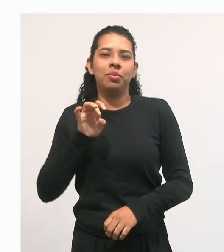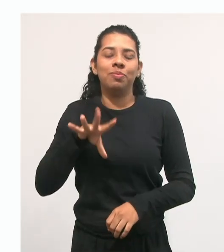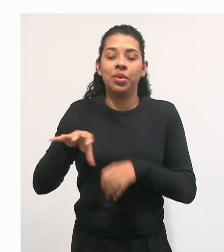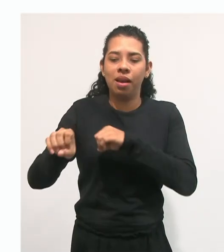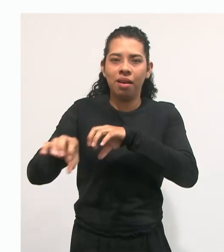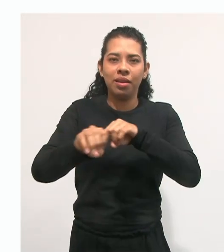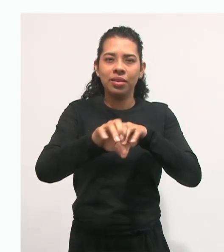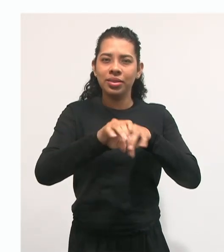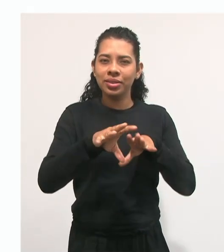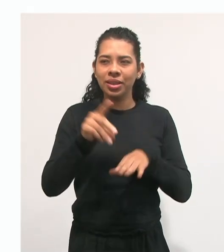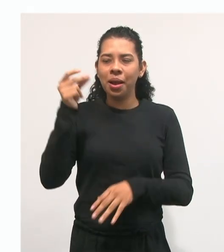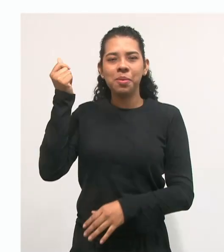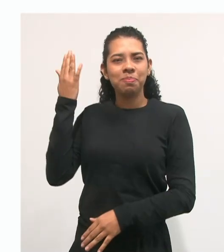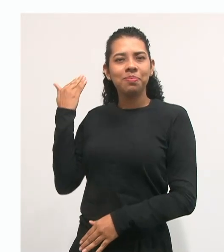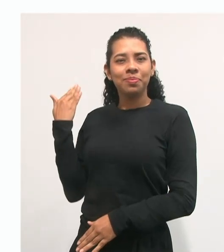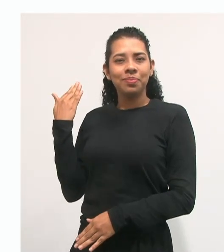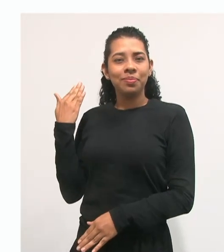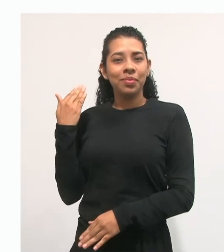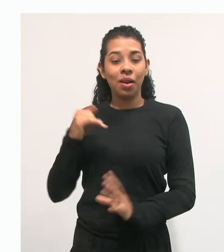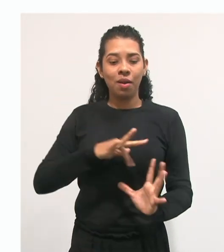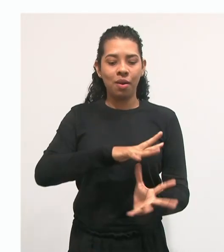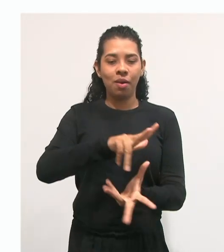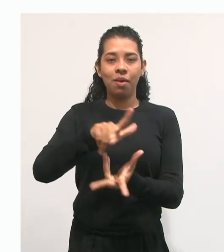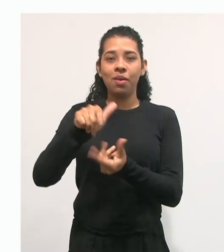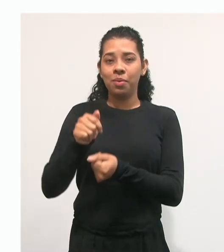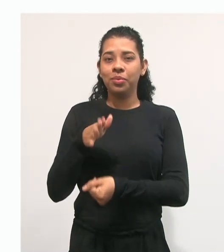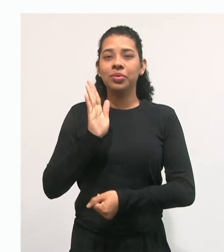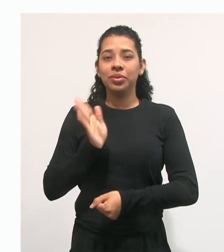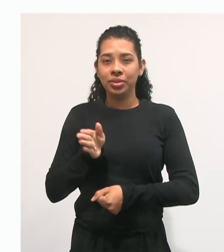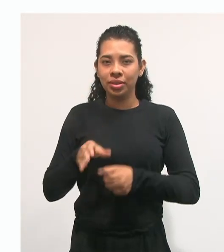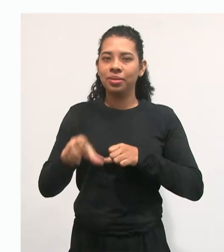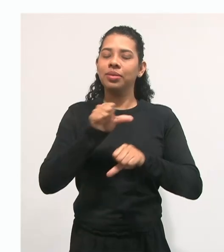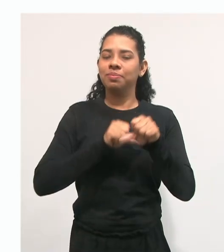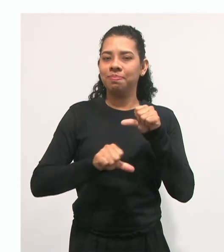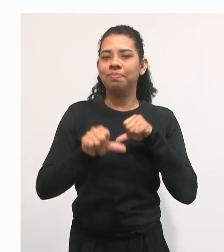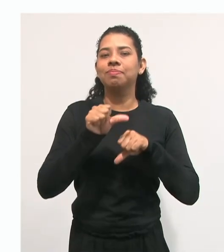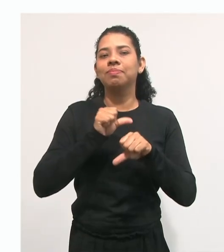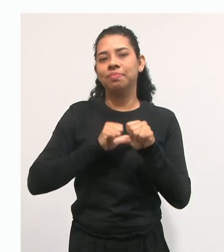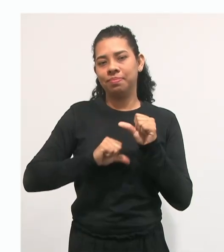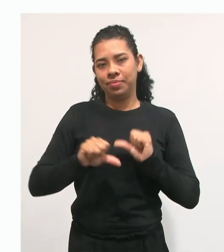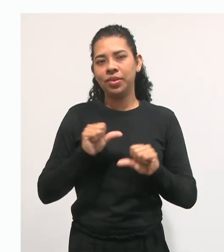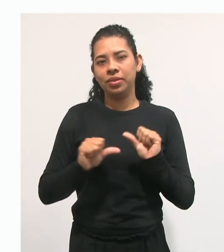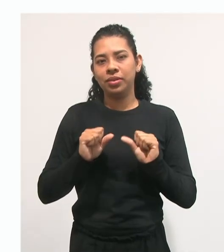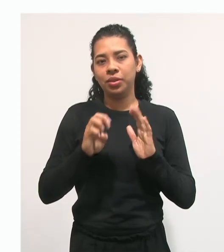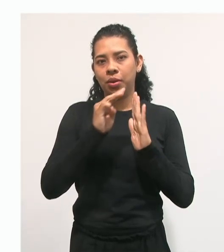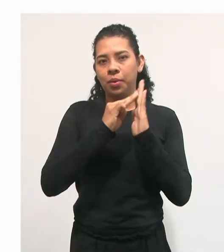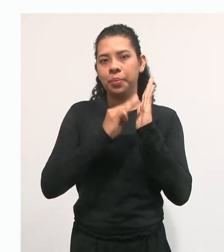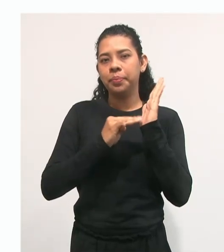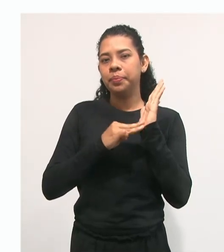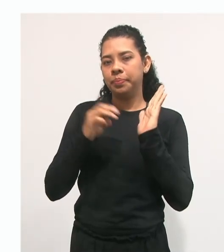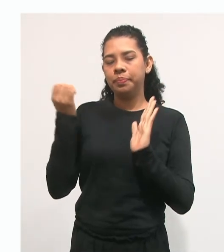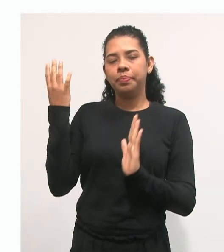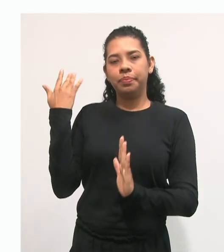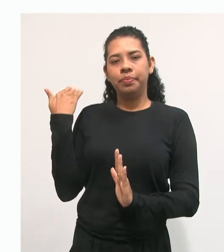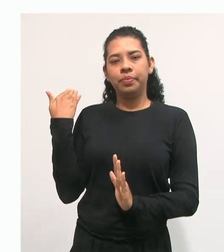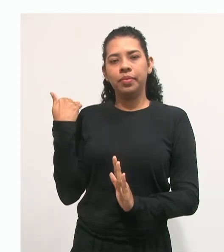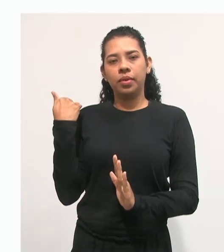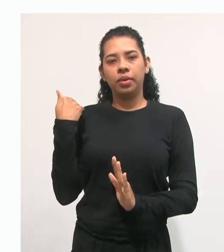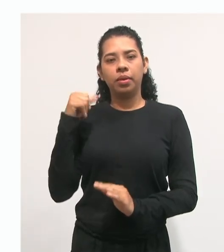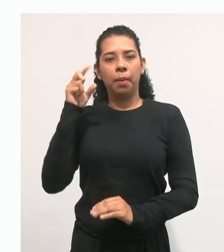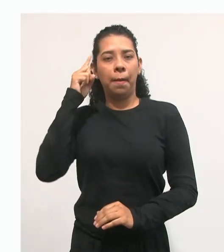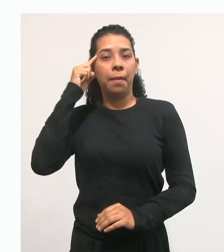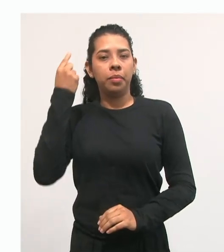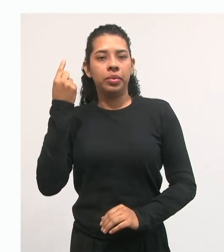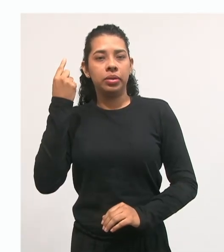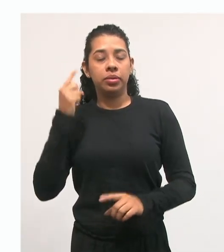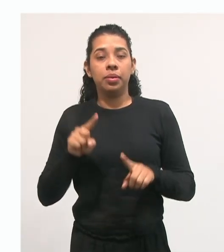antigas se o mundo já não é mais o mesmo, se o mundo já não continua da mesma forma que metodologias anteriores foram pensadas. Porém, a